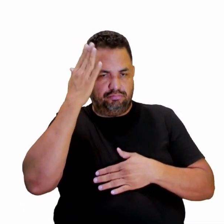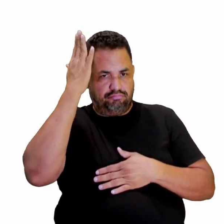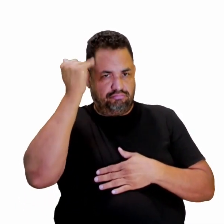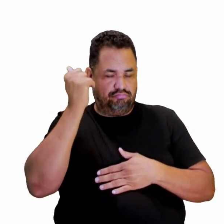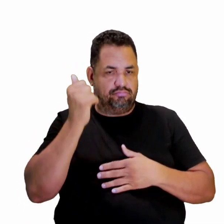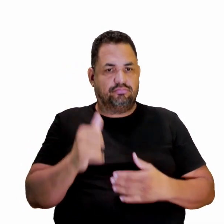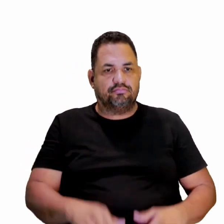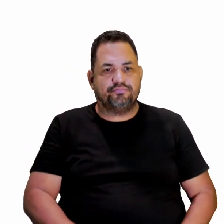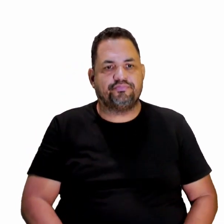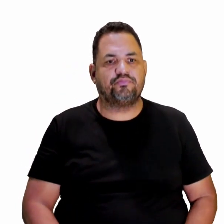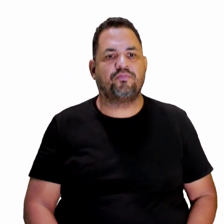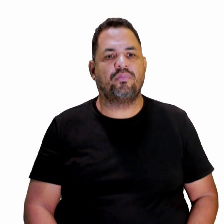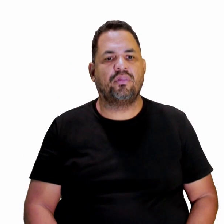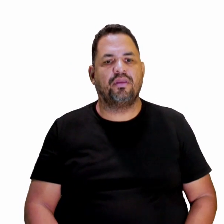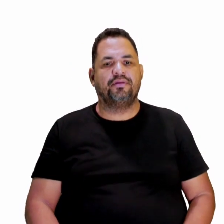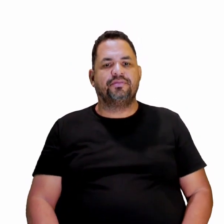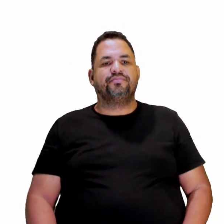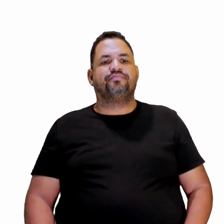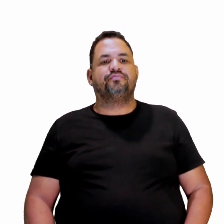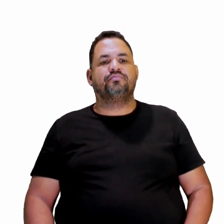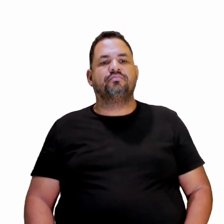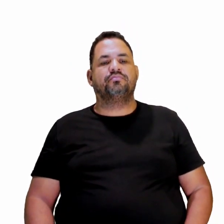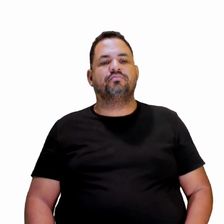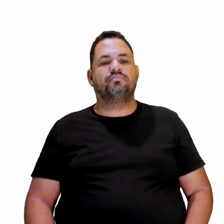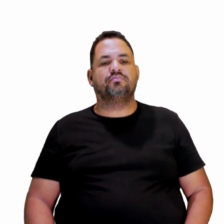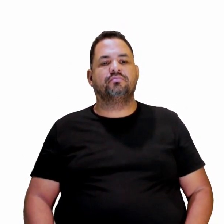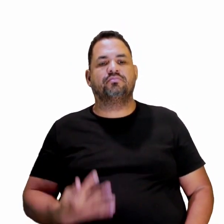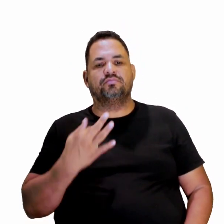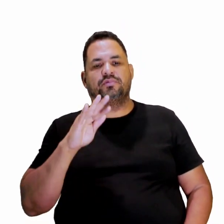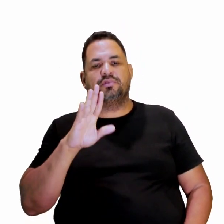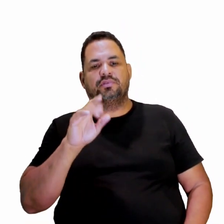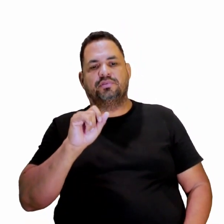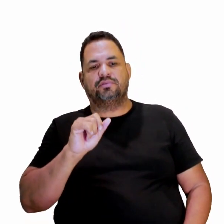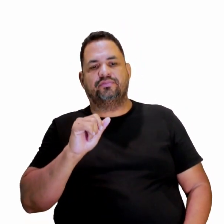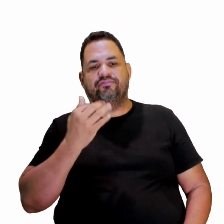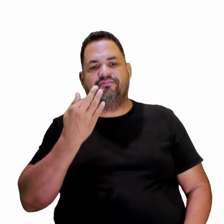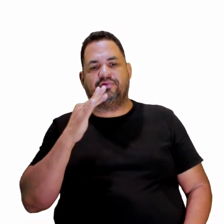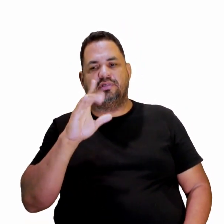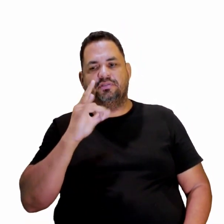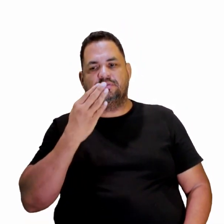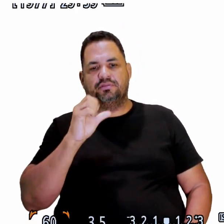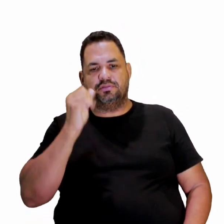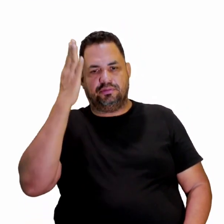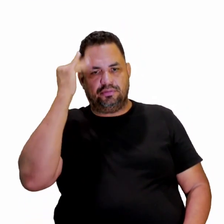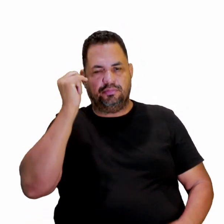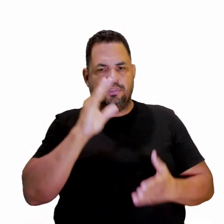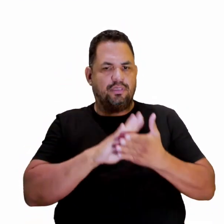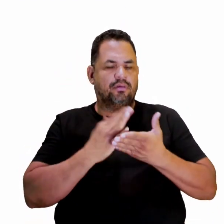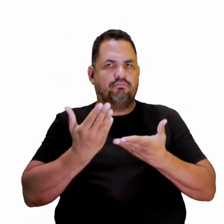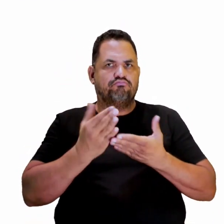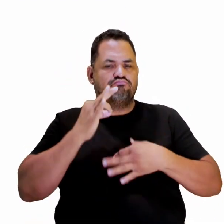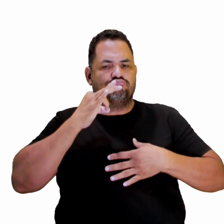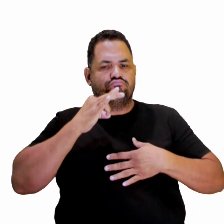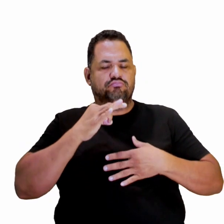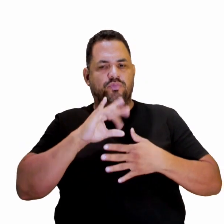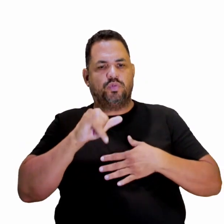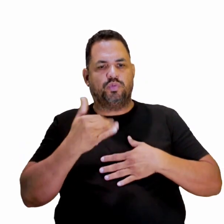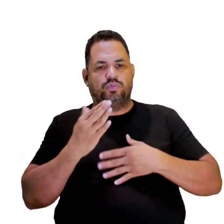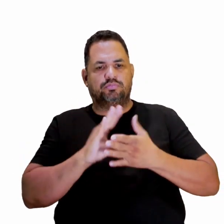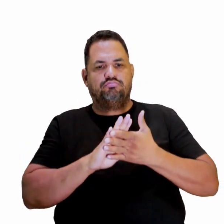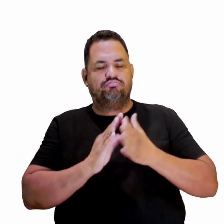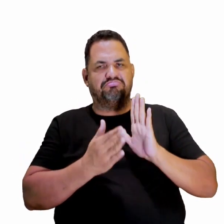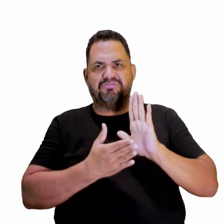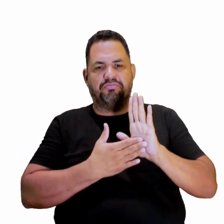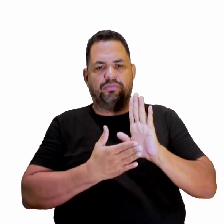quem Joey era? Francis foi quem explicou a postura do Joey. D. Não está evidente para o